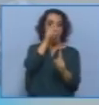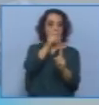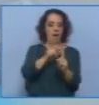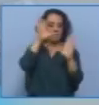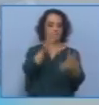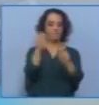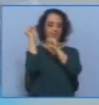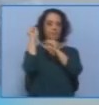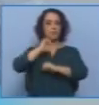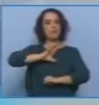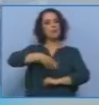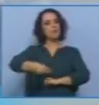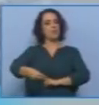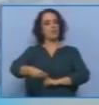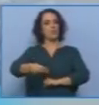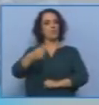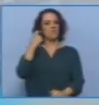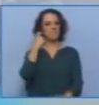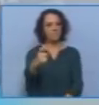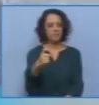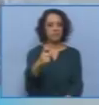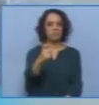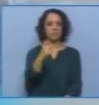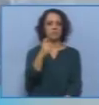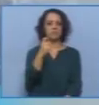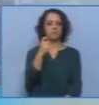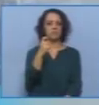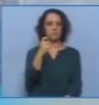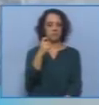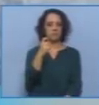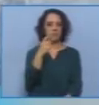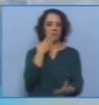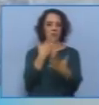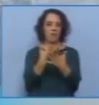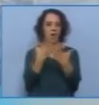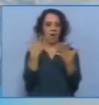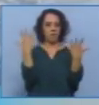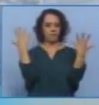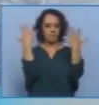resgatar o mundo da crueldade e daquilo que o mancha.